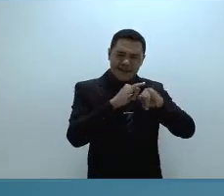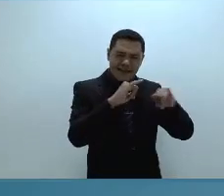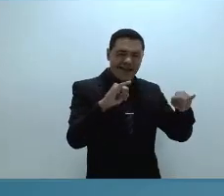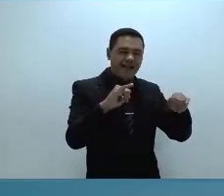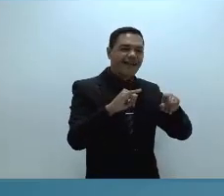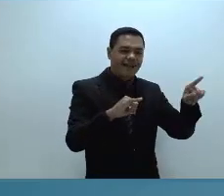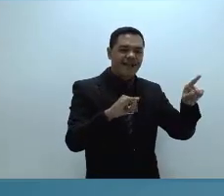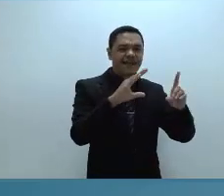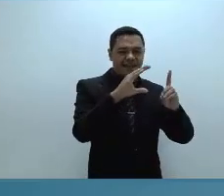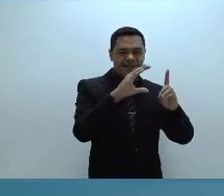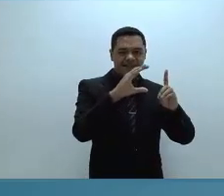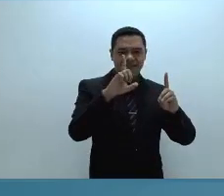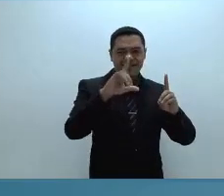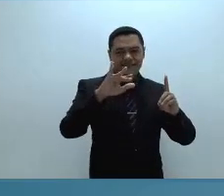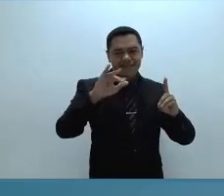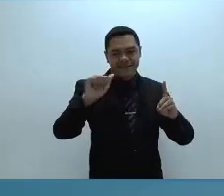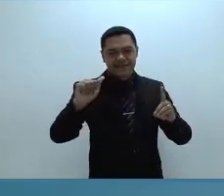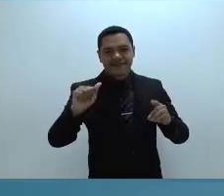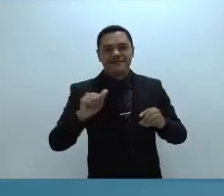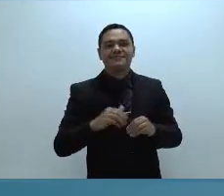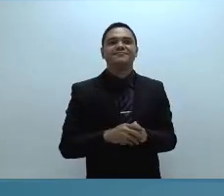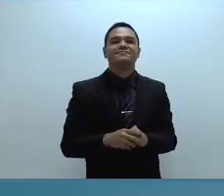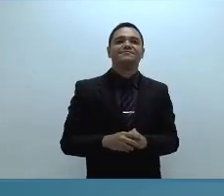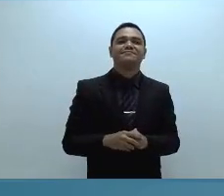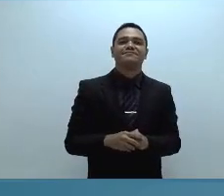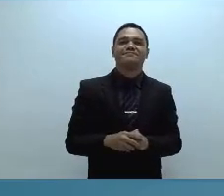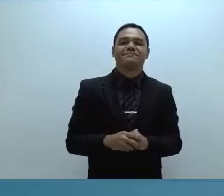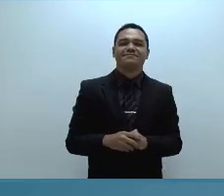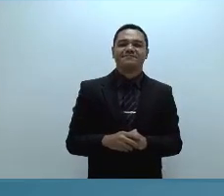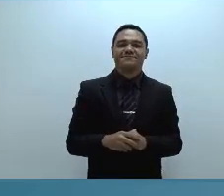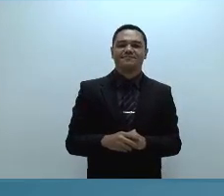Regina. A palavra continua facultada.